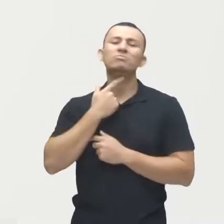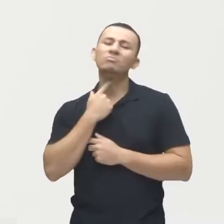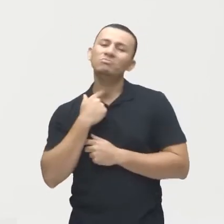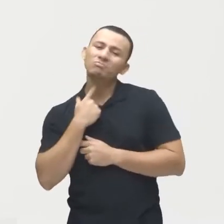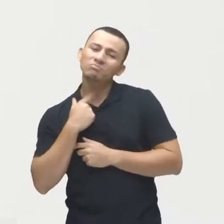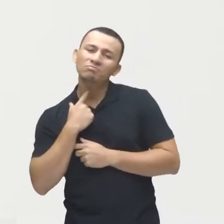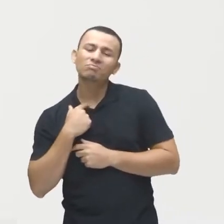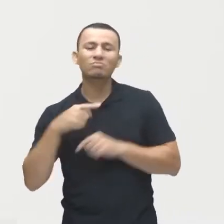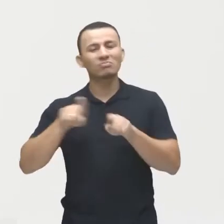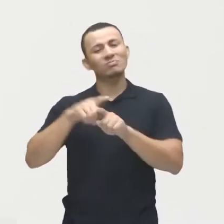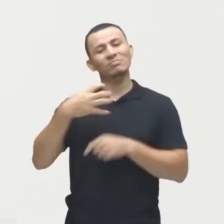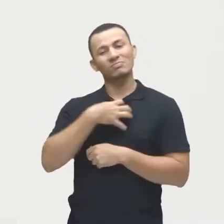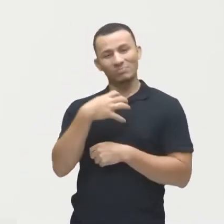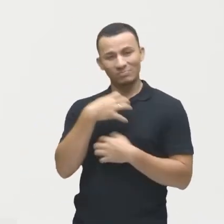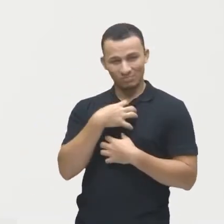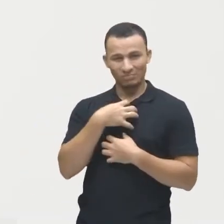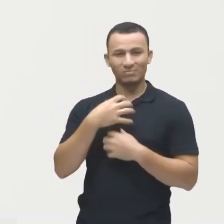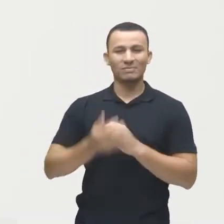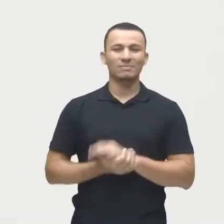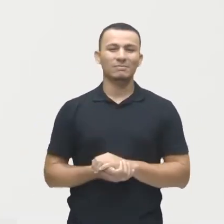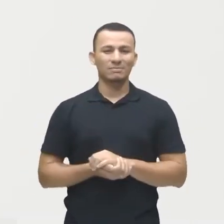e sentimentos.